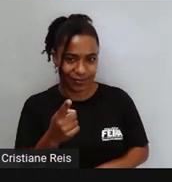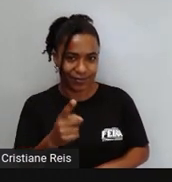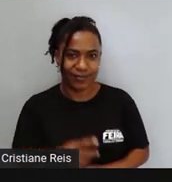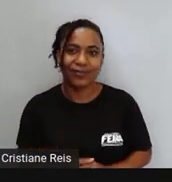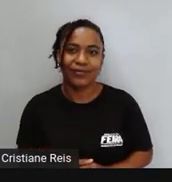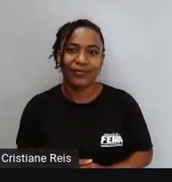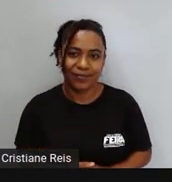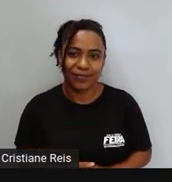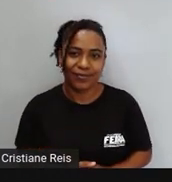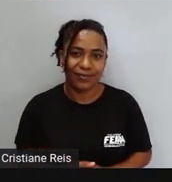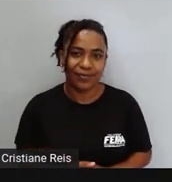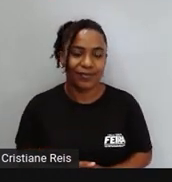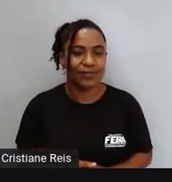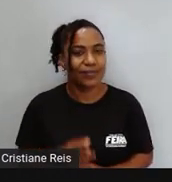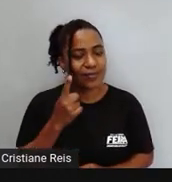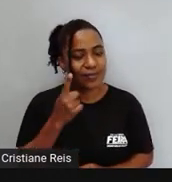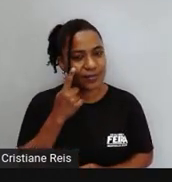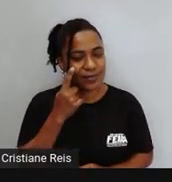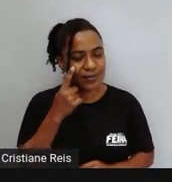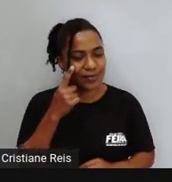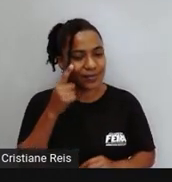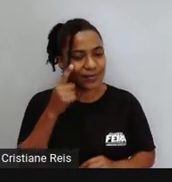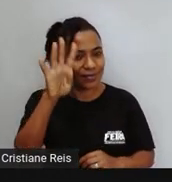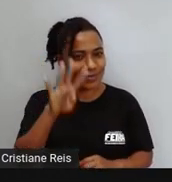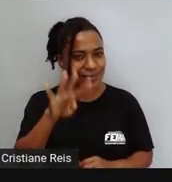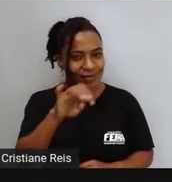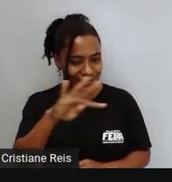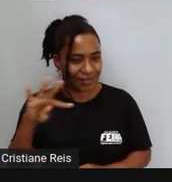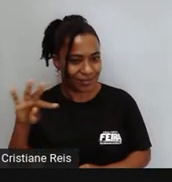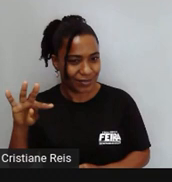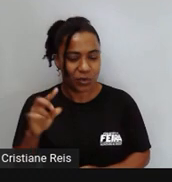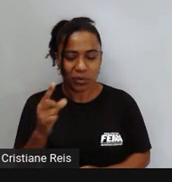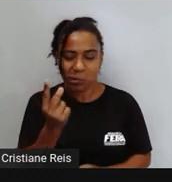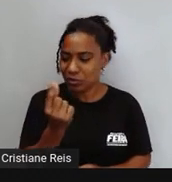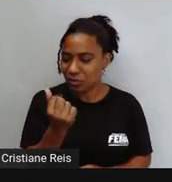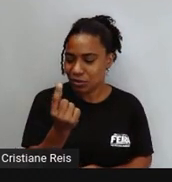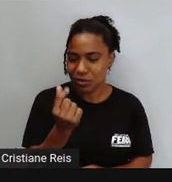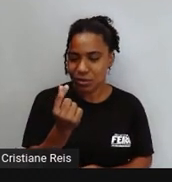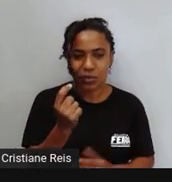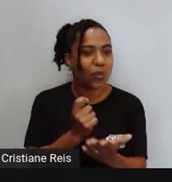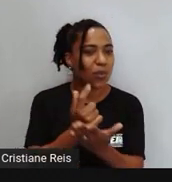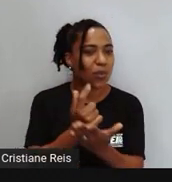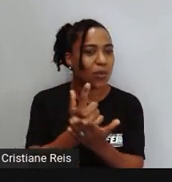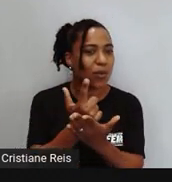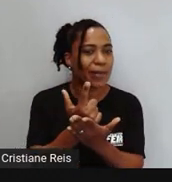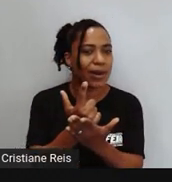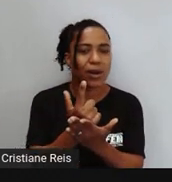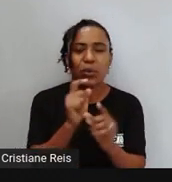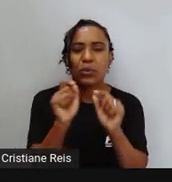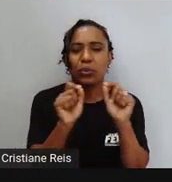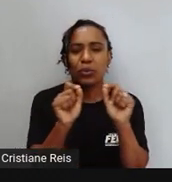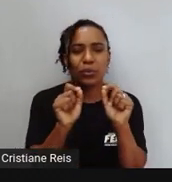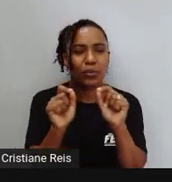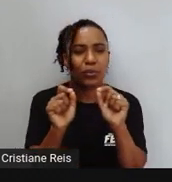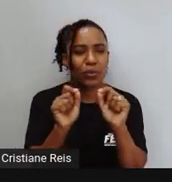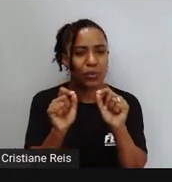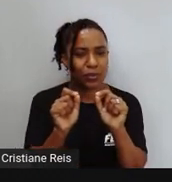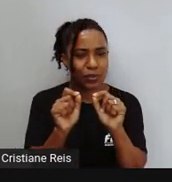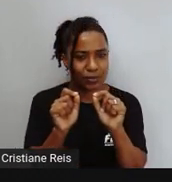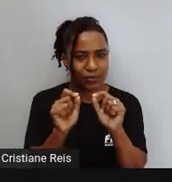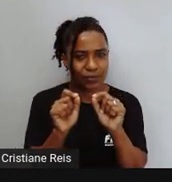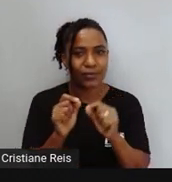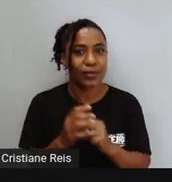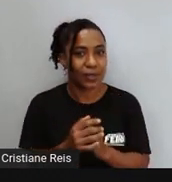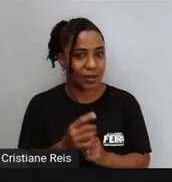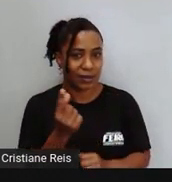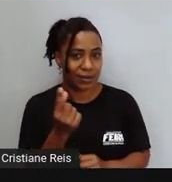can money buy? Quais coisas o dinheiro pode comprar? De acordo com a música, money can